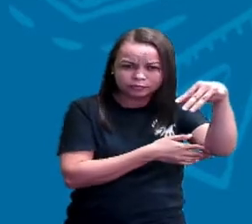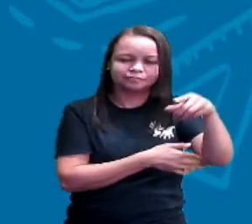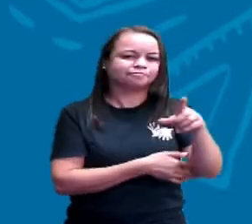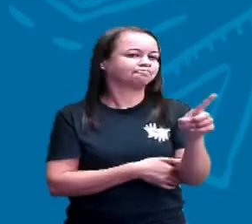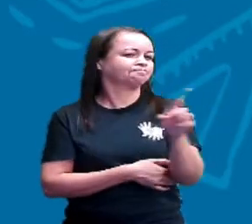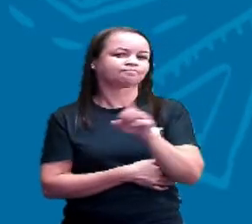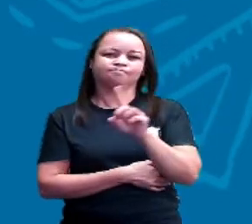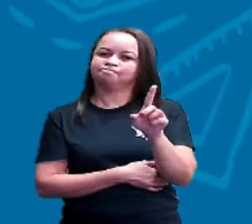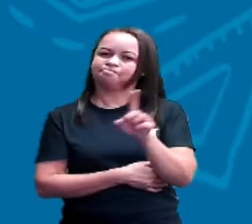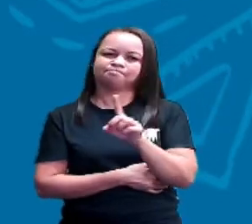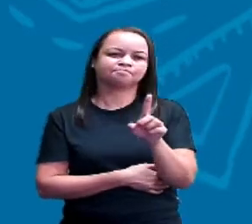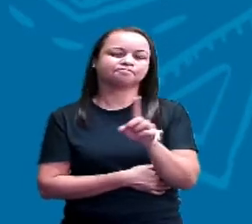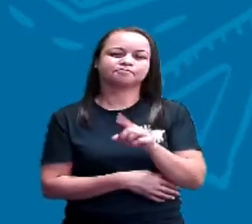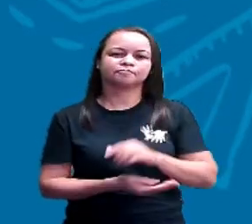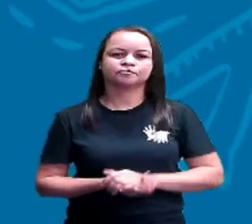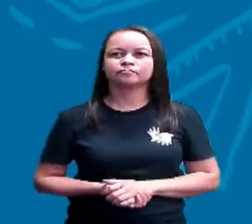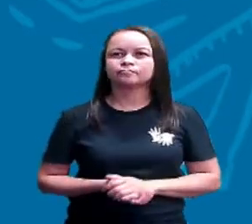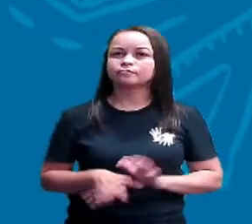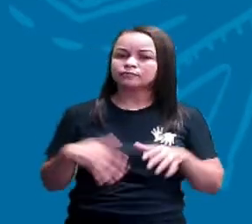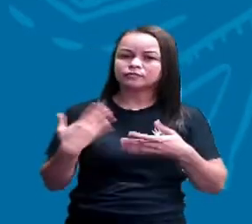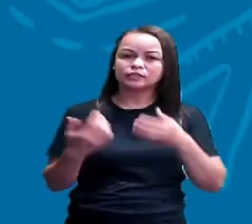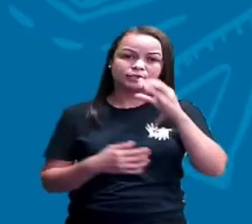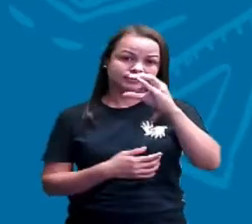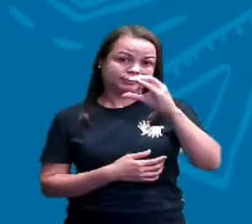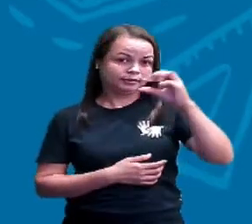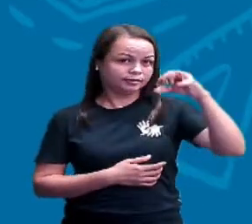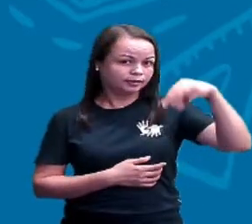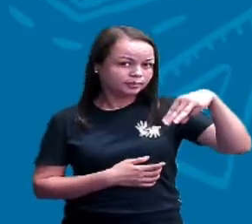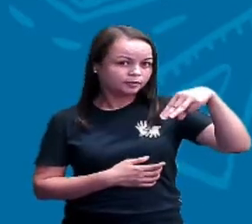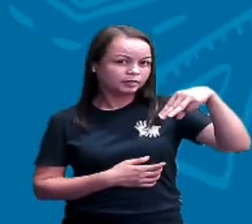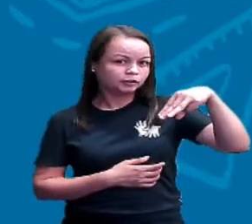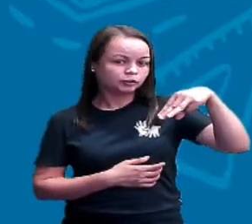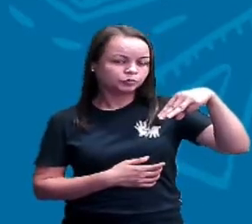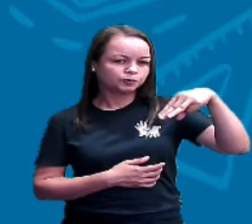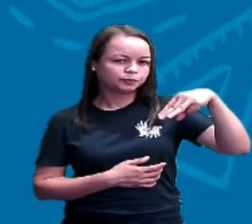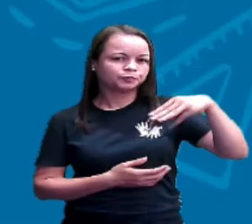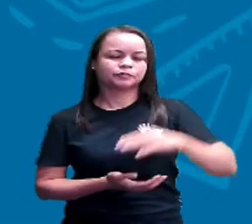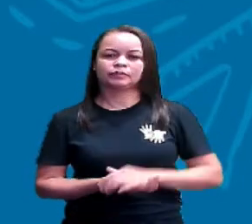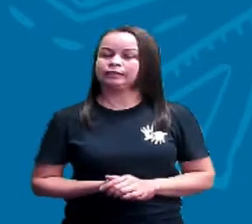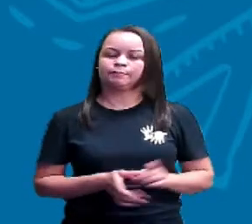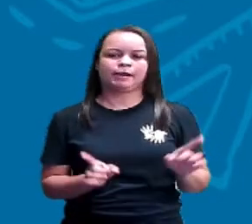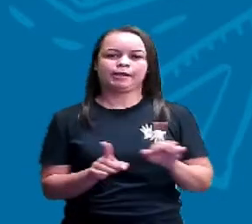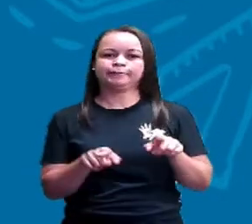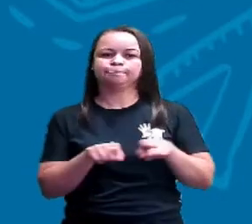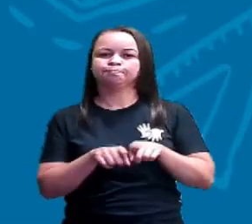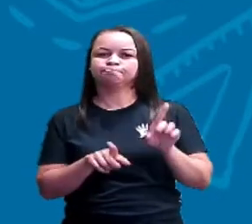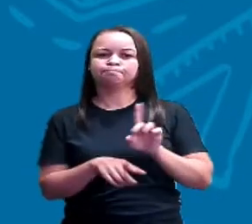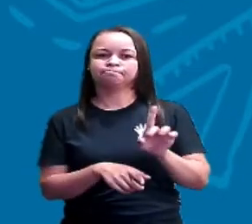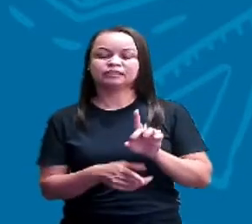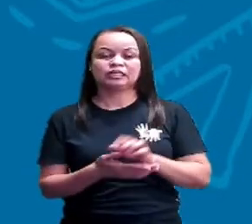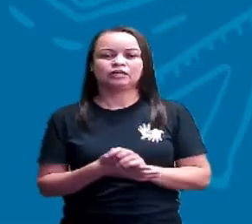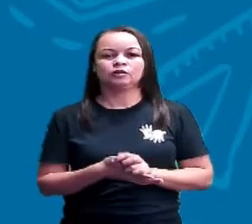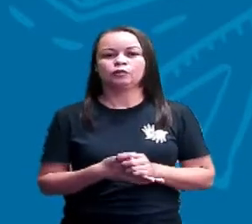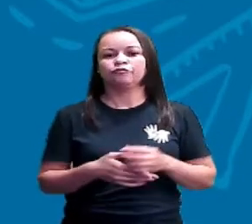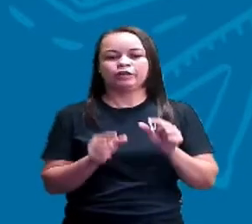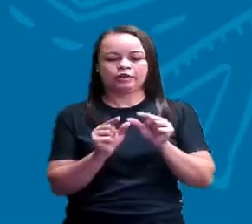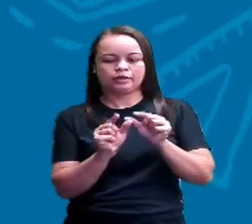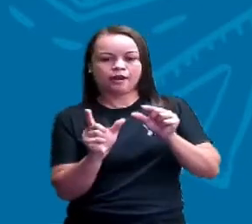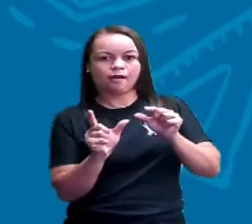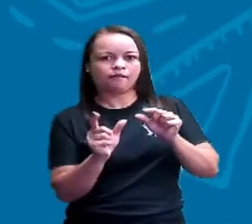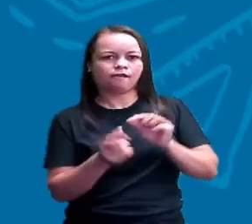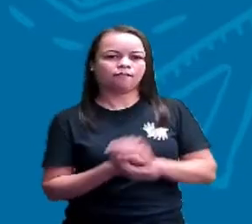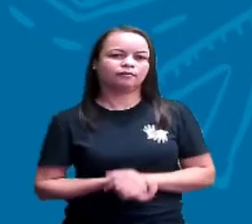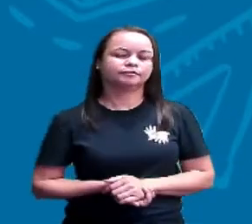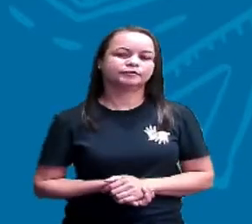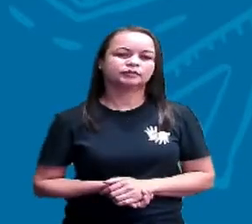não, tia Cris. Seria o centímetro? Olha, o centímetro também não, ainda ficaria grande.